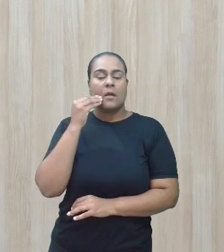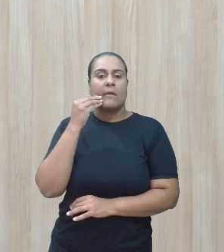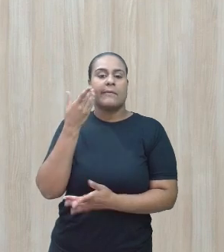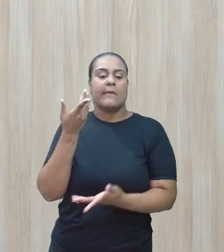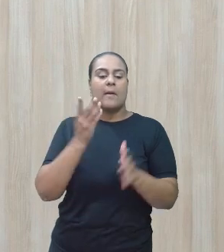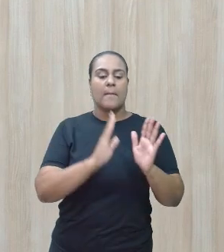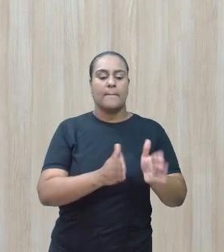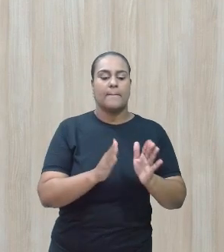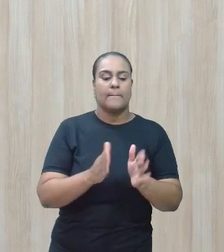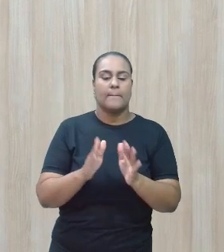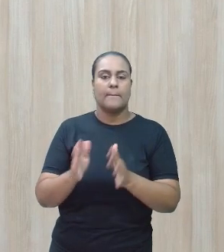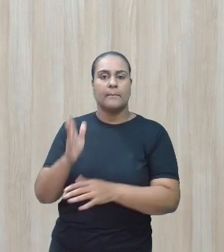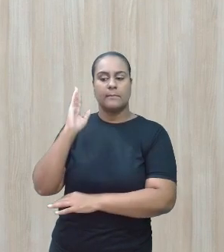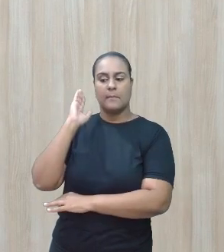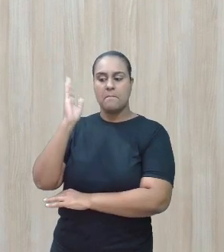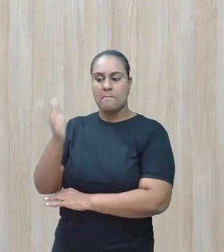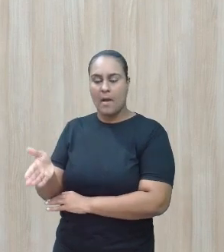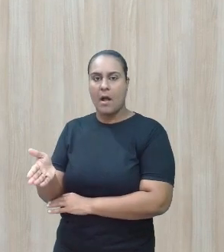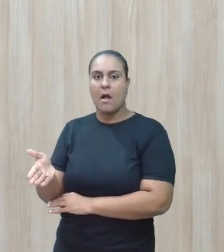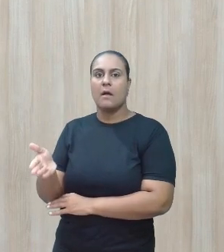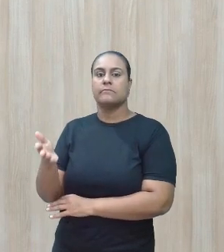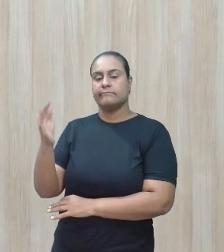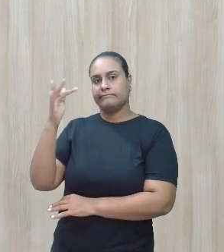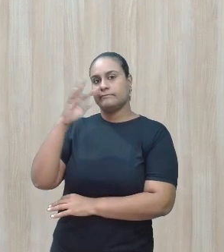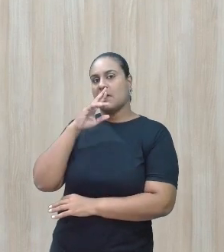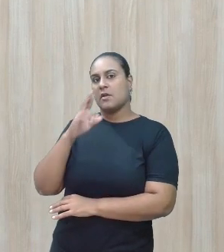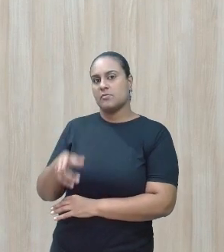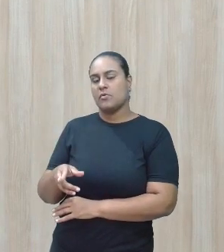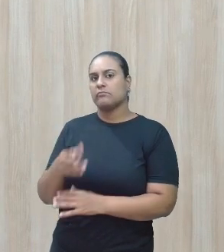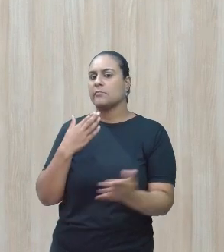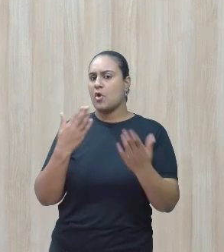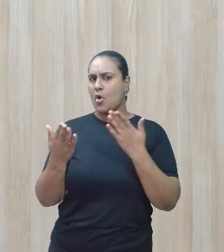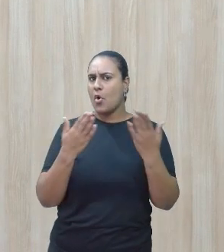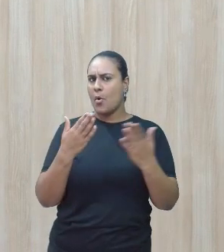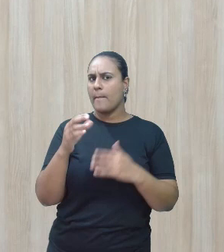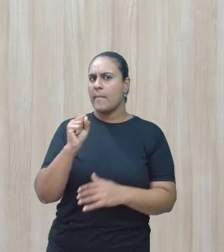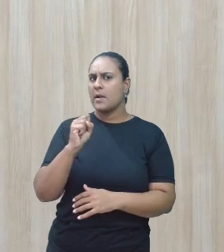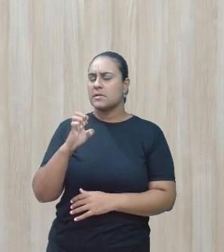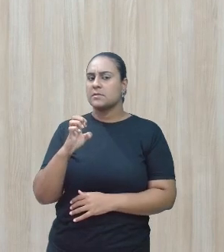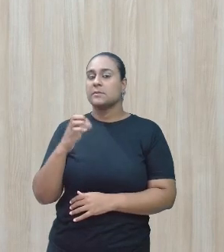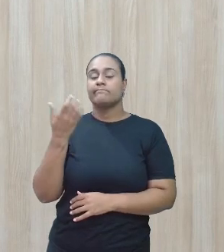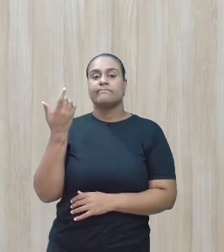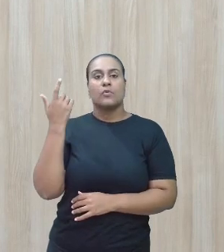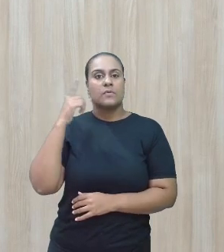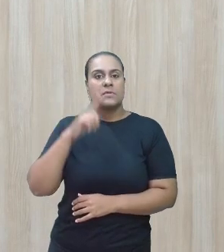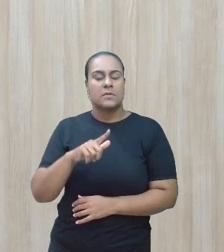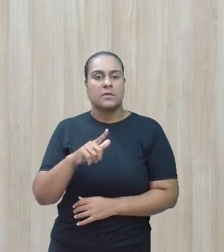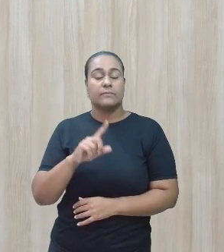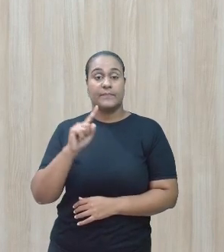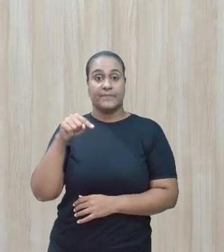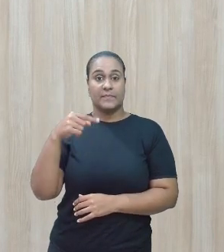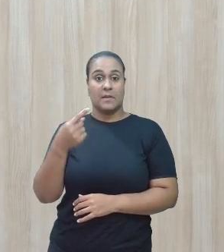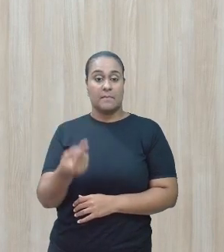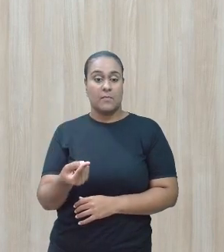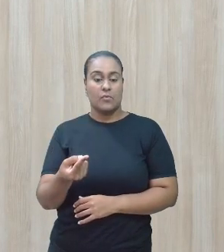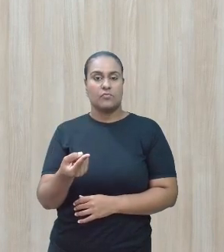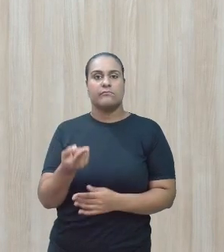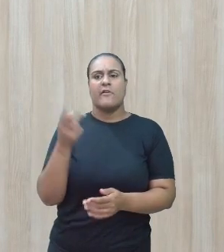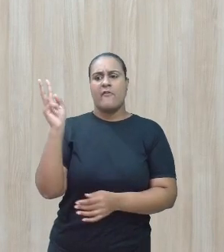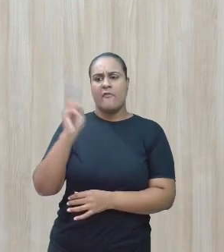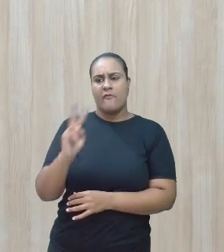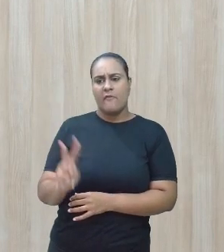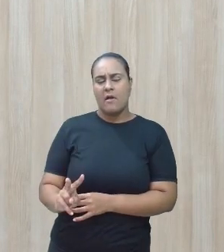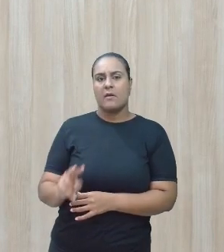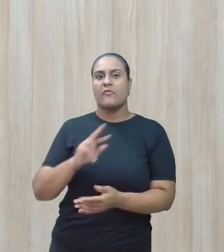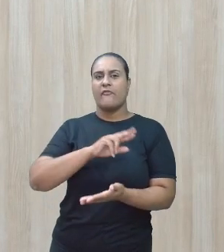sequência chegando direto ao elemento. Compara se você chegou no mesmo resultado. Depois que você fizer isso um certo número de vezes, você